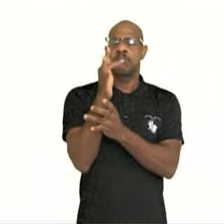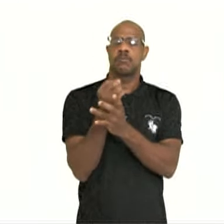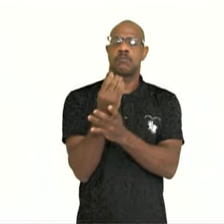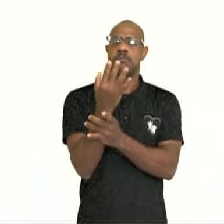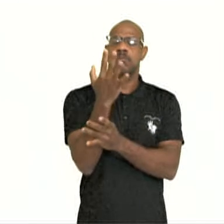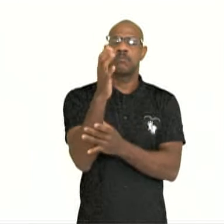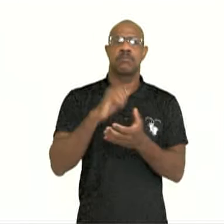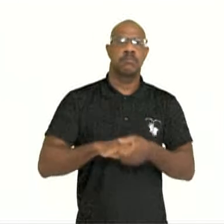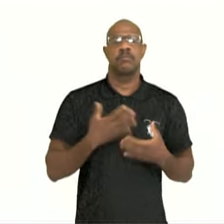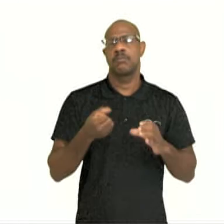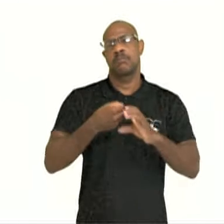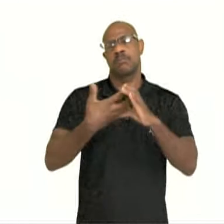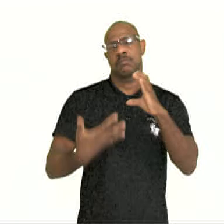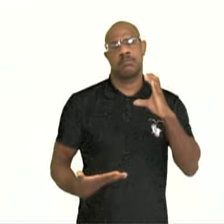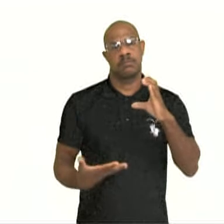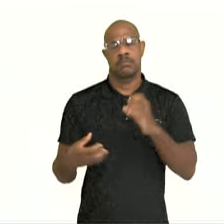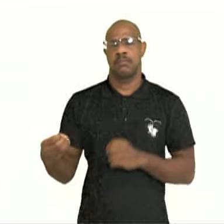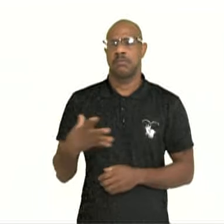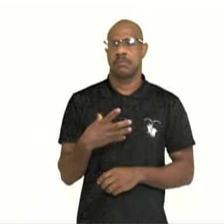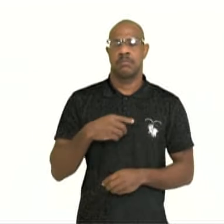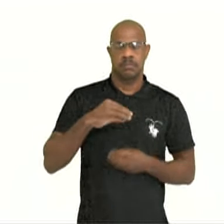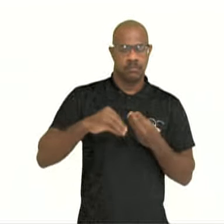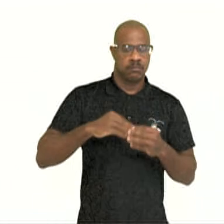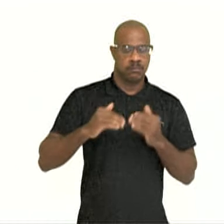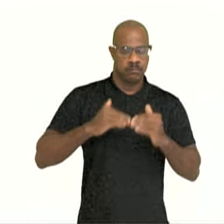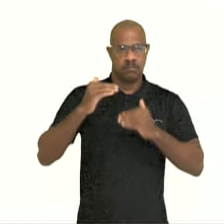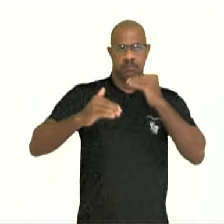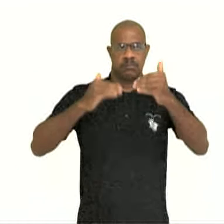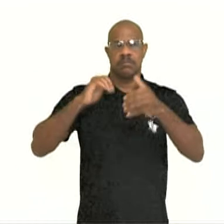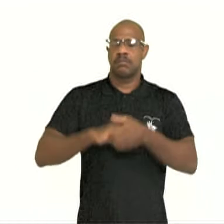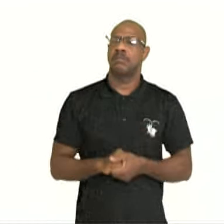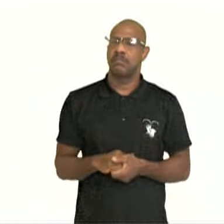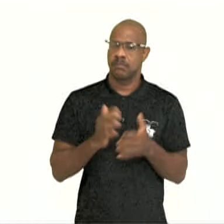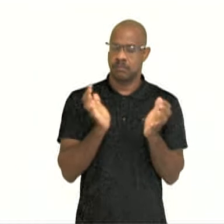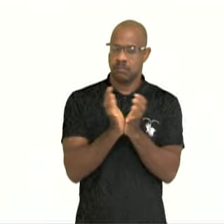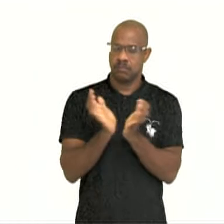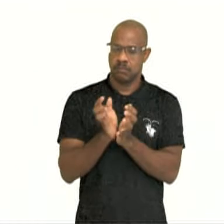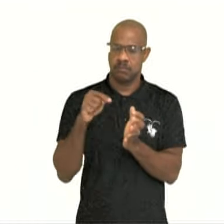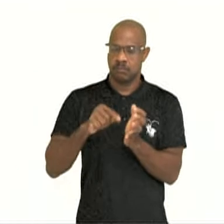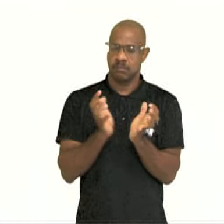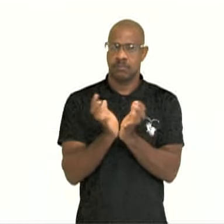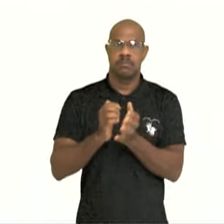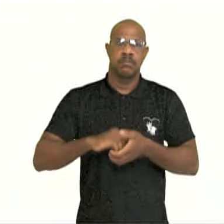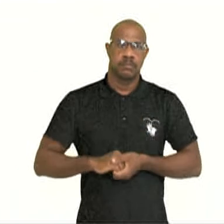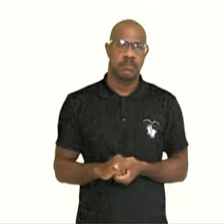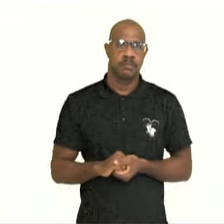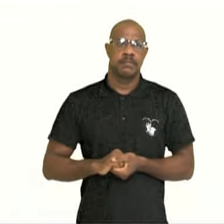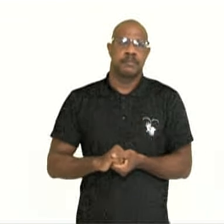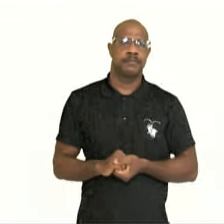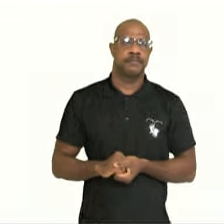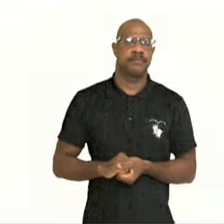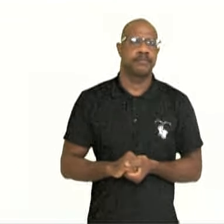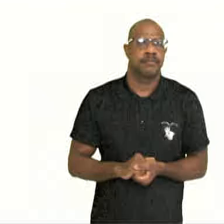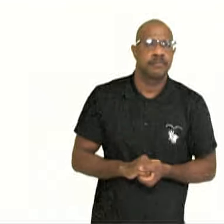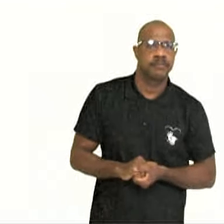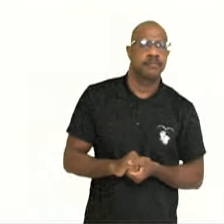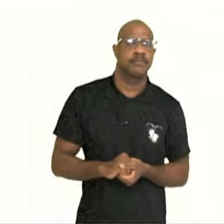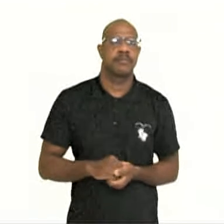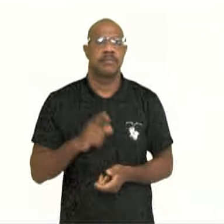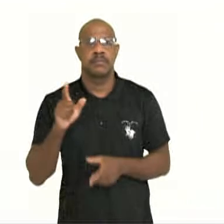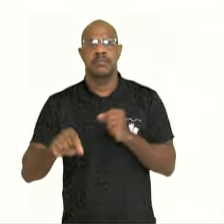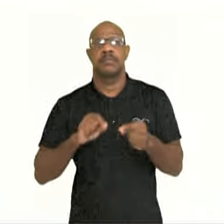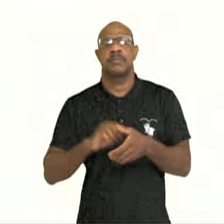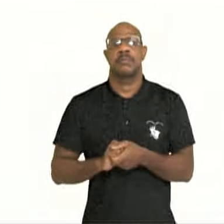foi a característica, a novidade evolutiva que surgiu neste grupo? Pensem lá um pouquinho. São